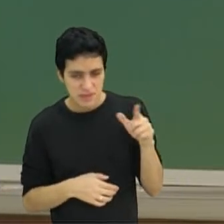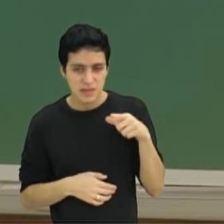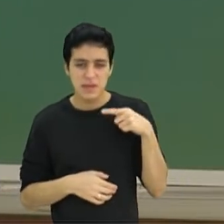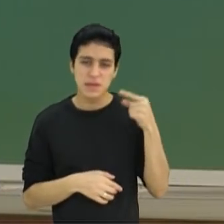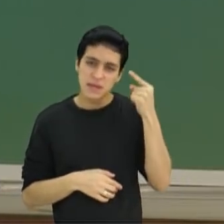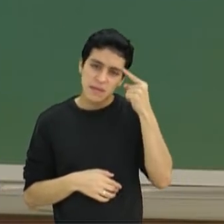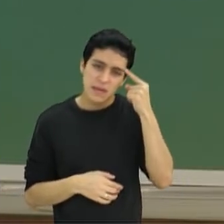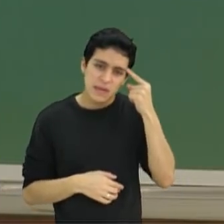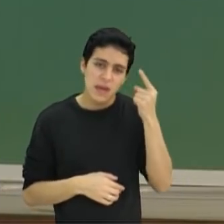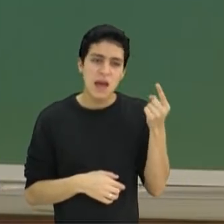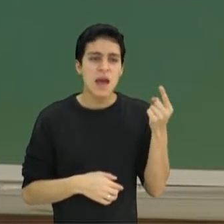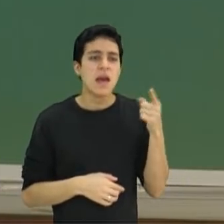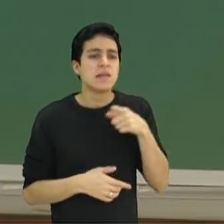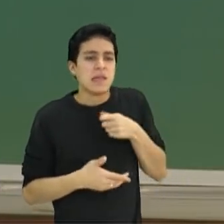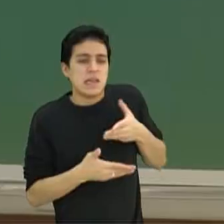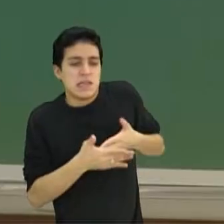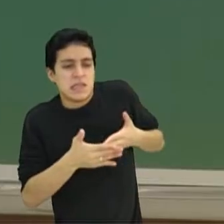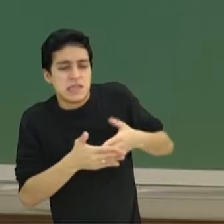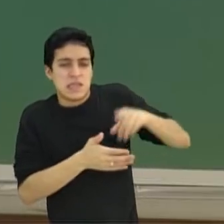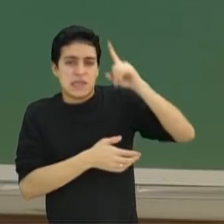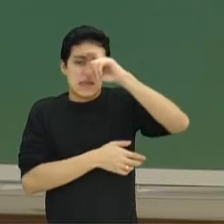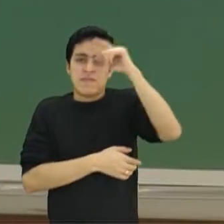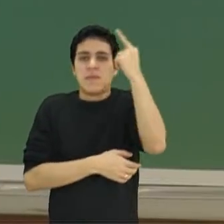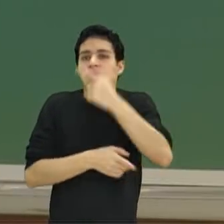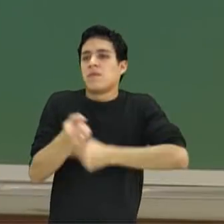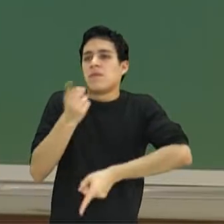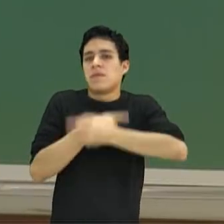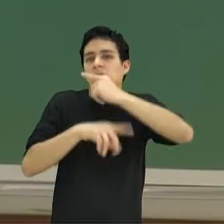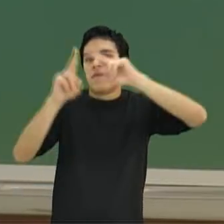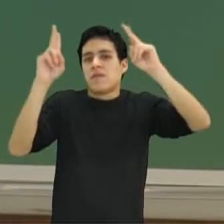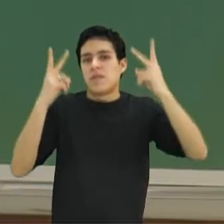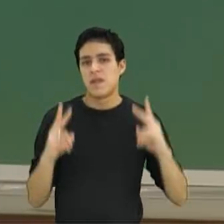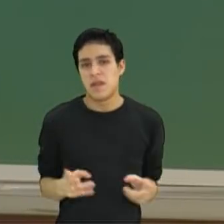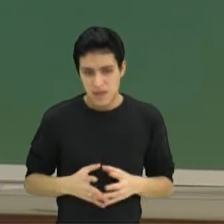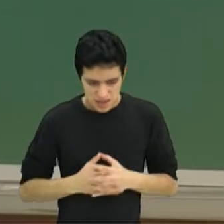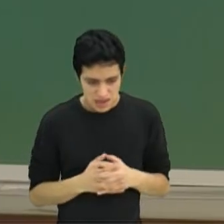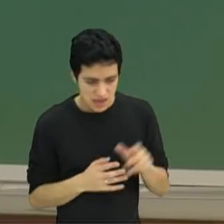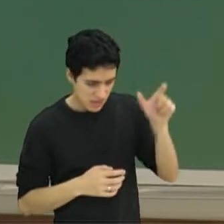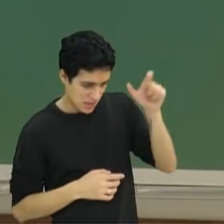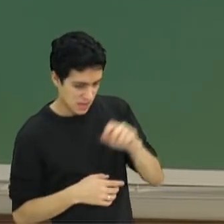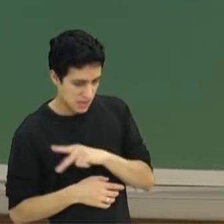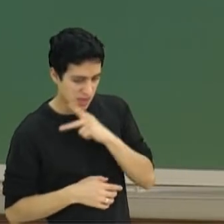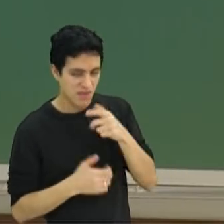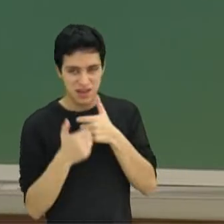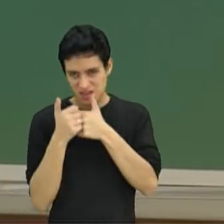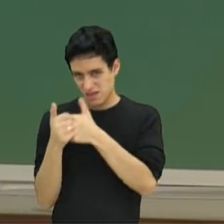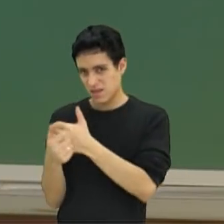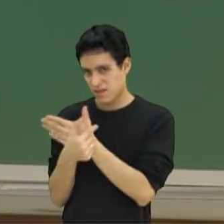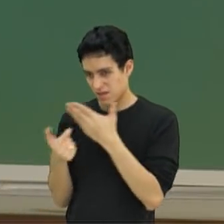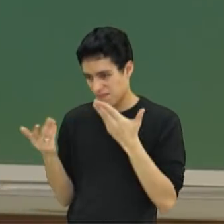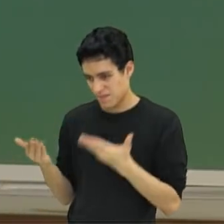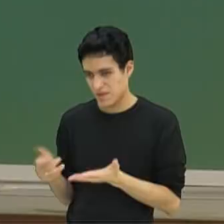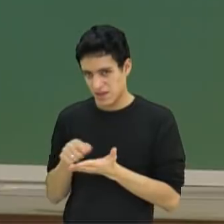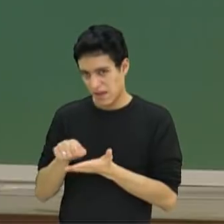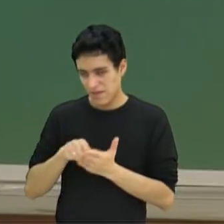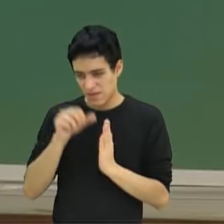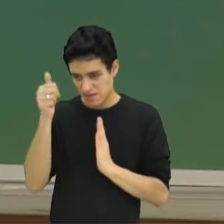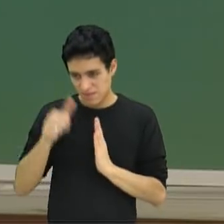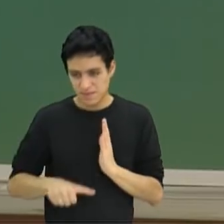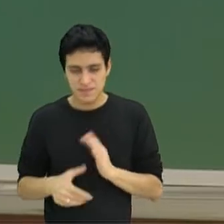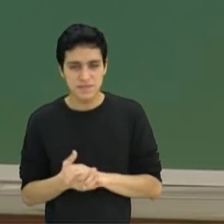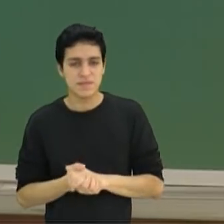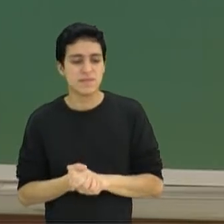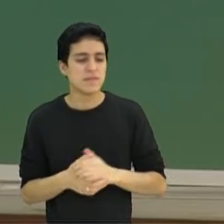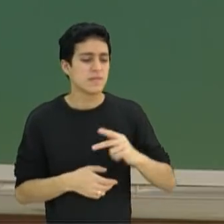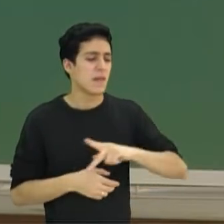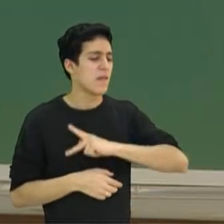ideia de passar por alguns obstáculos para chegar a uma vitória. E o herói, de acordo com a autora, como ela se posiciona,